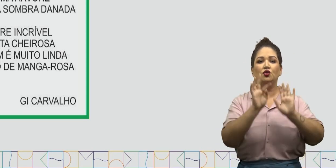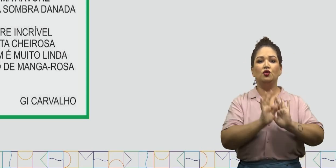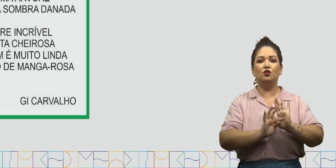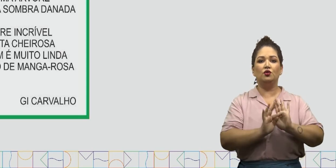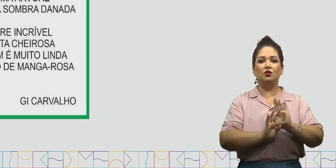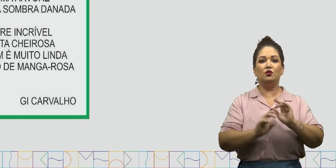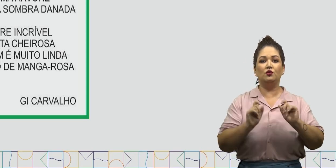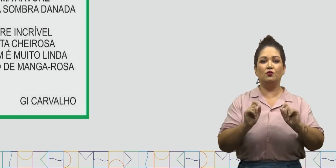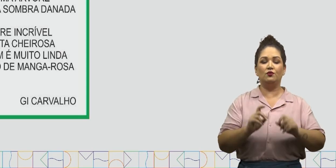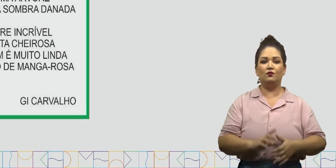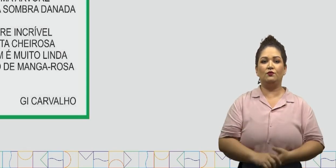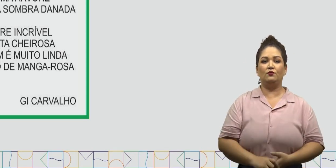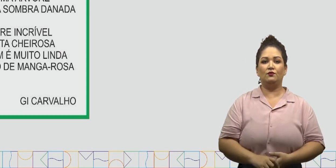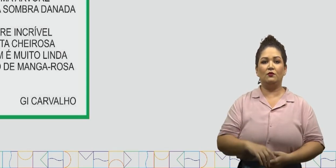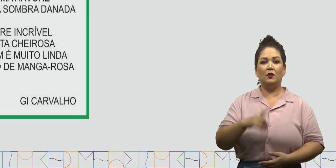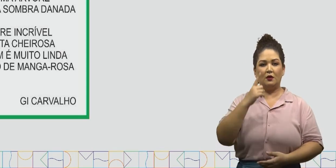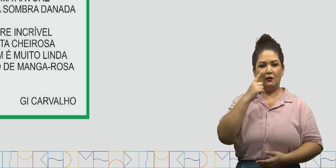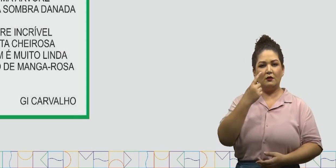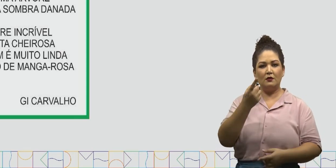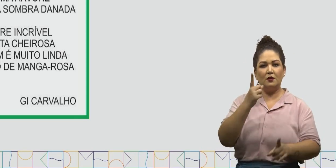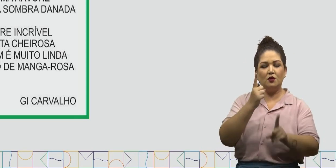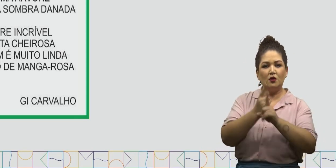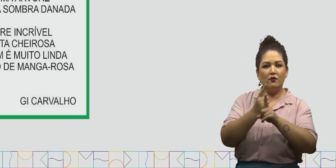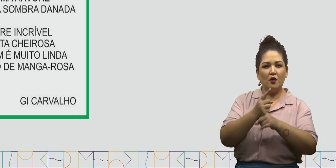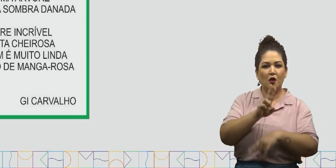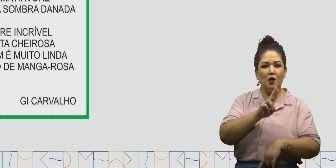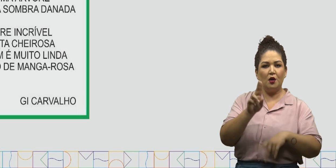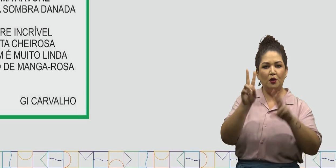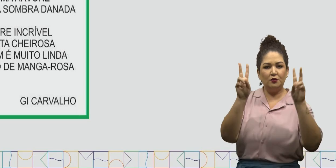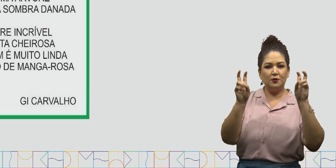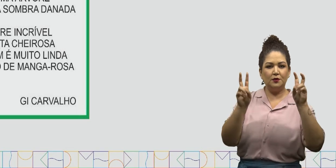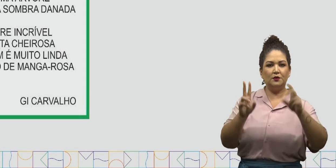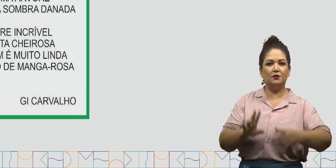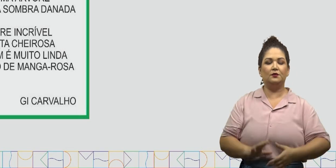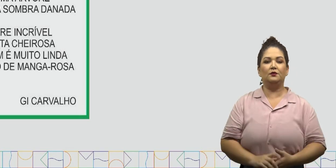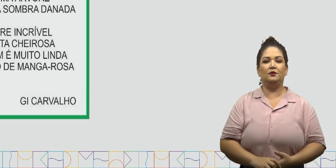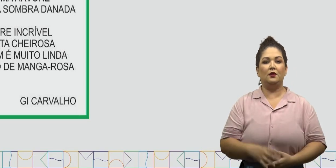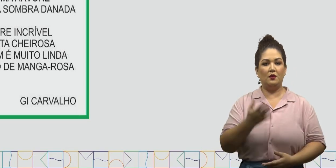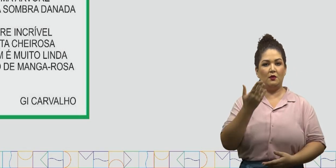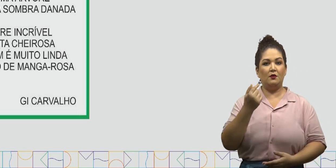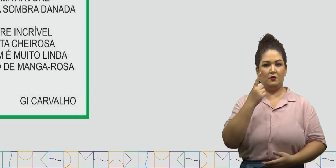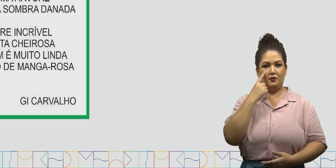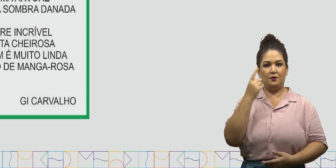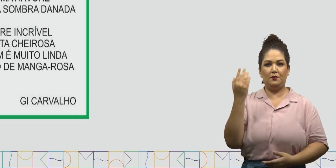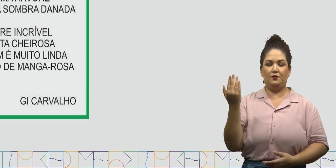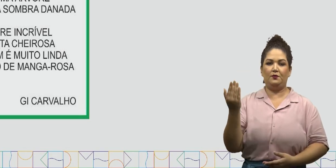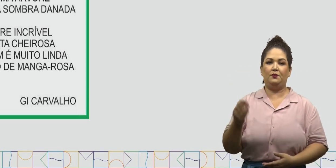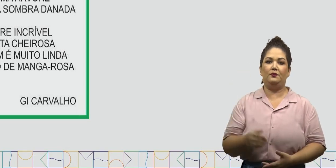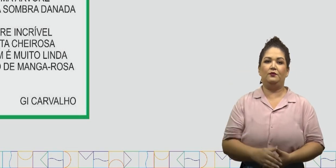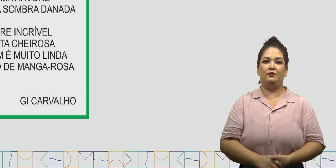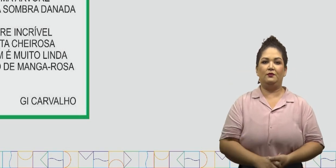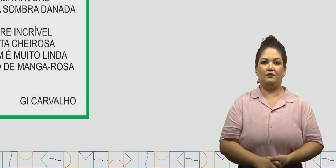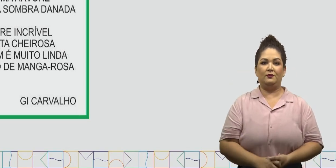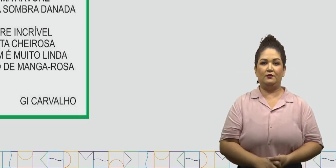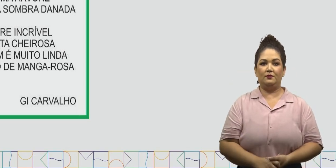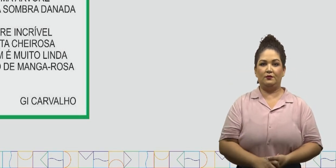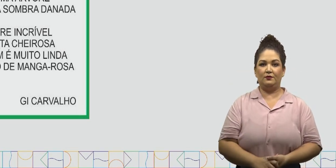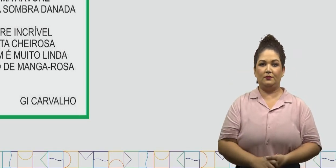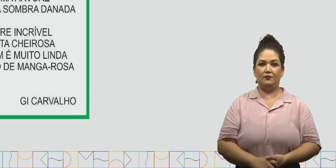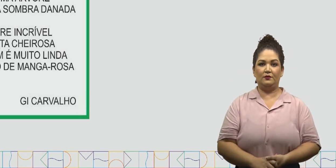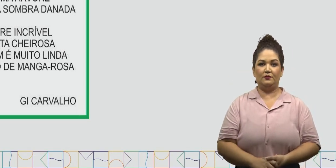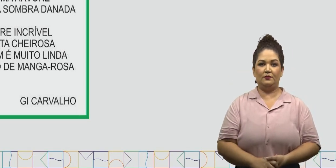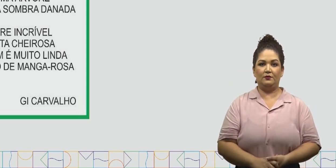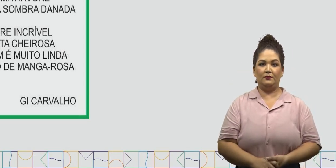do texto? Vocês conseguem identificar qual o título do texto? Vamos lá, crianças,